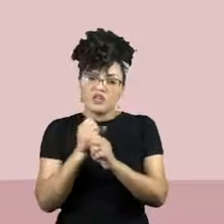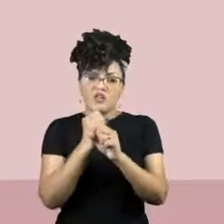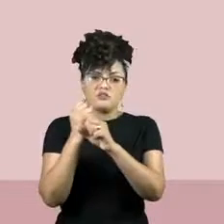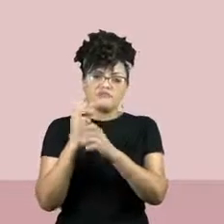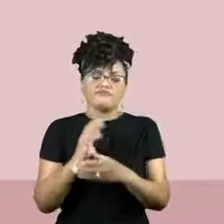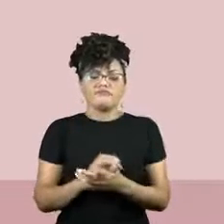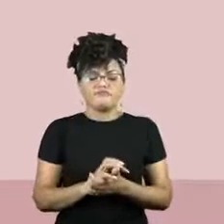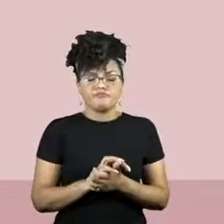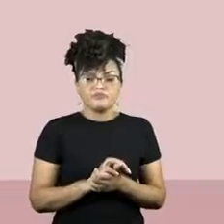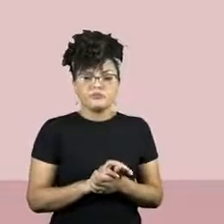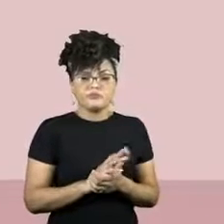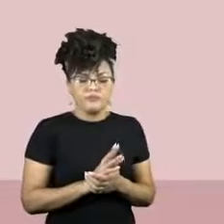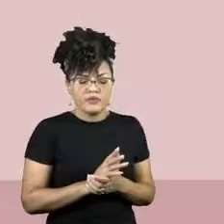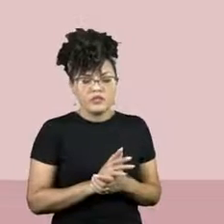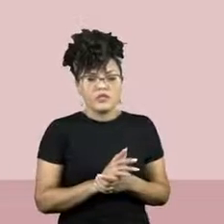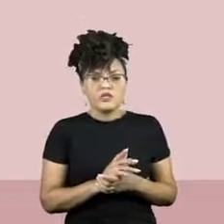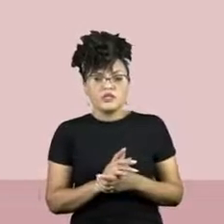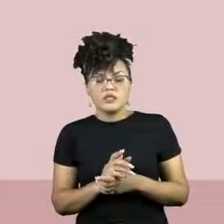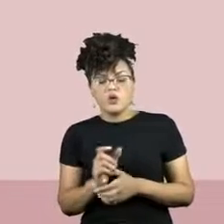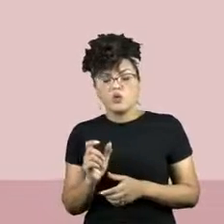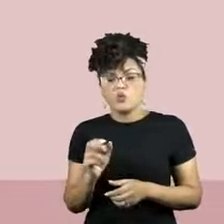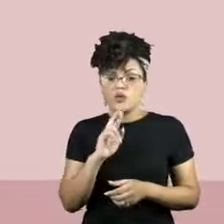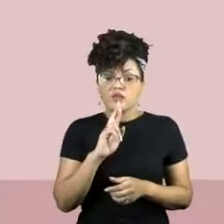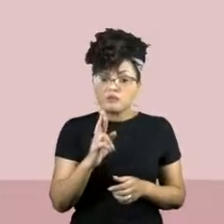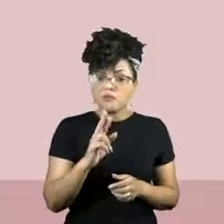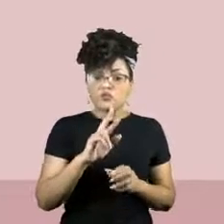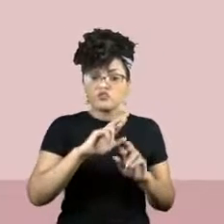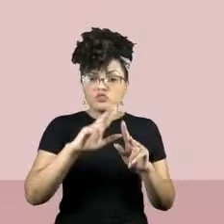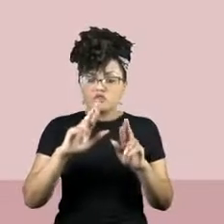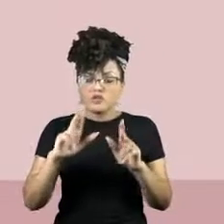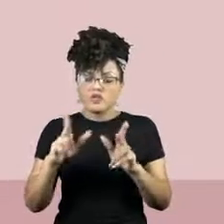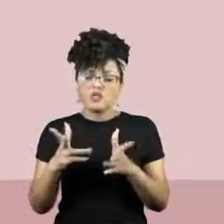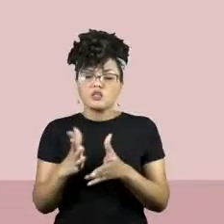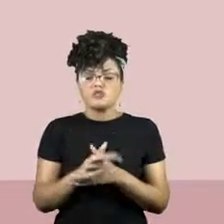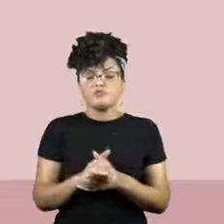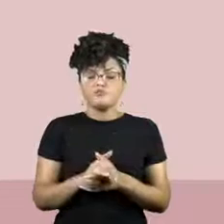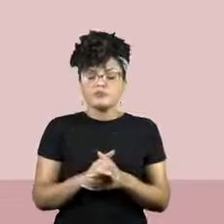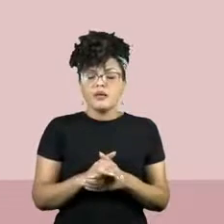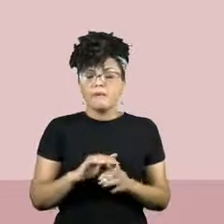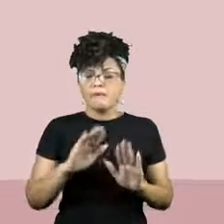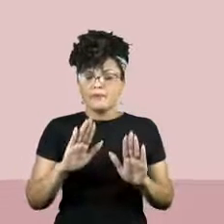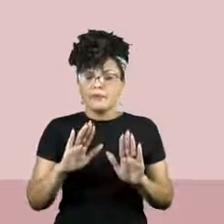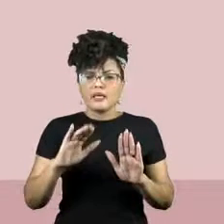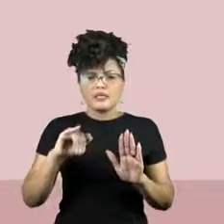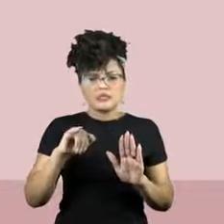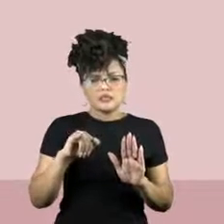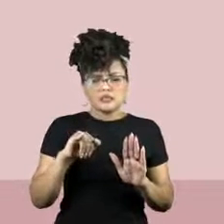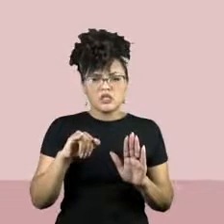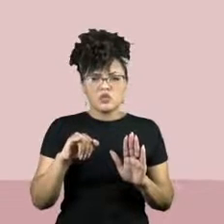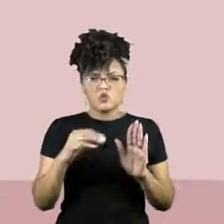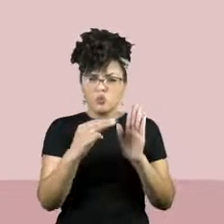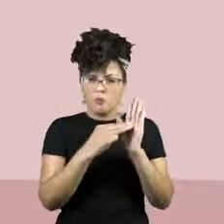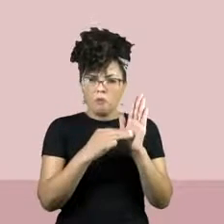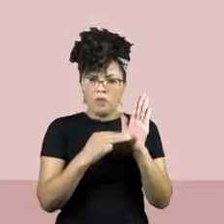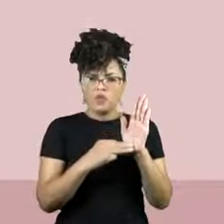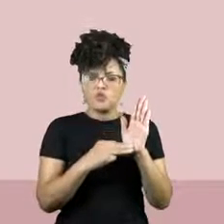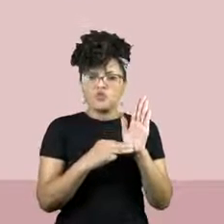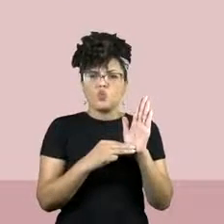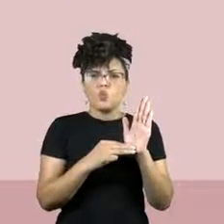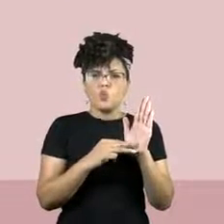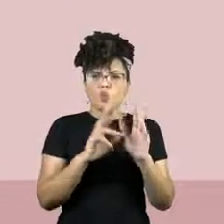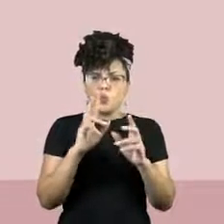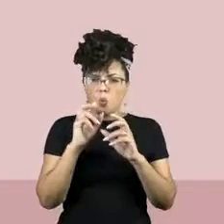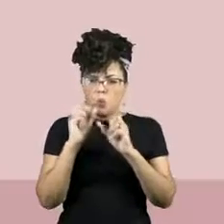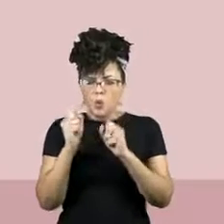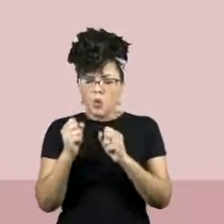com esse método aqui, o fator de segurança não atenderia à norma. Mas se eu pego um método mais robusto, né, um método que tende